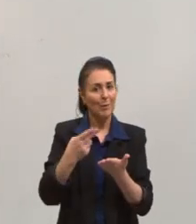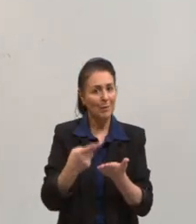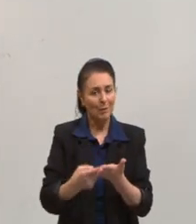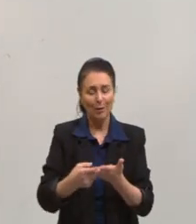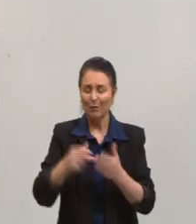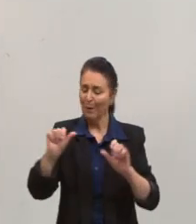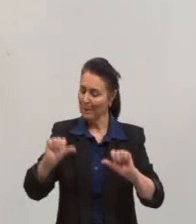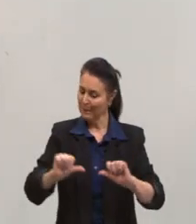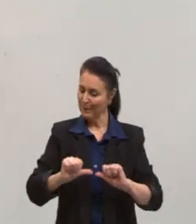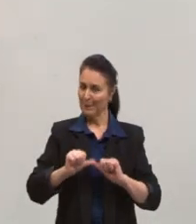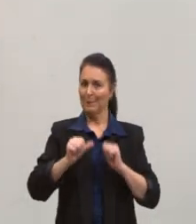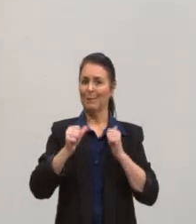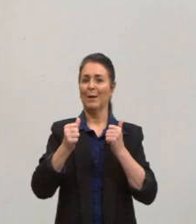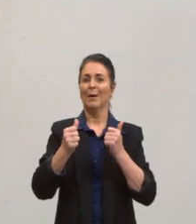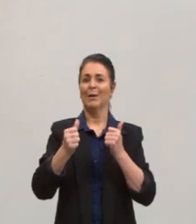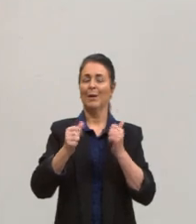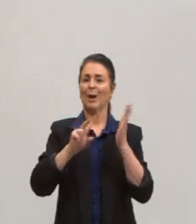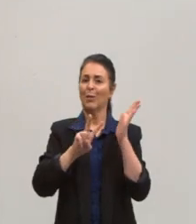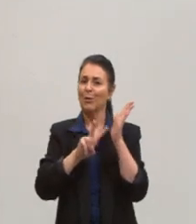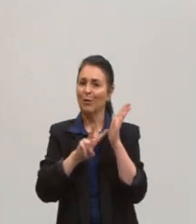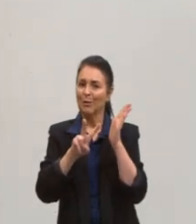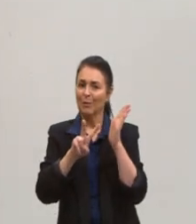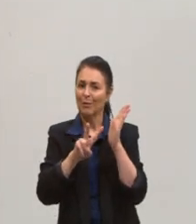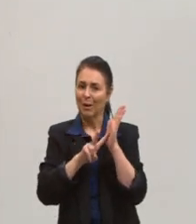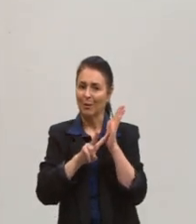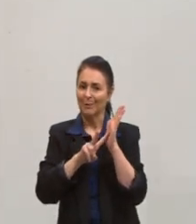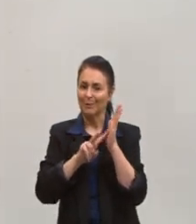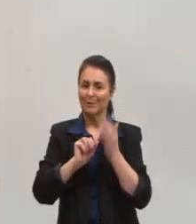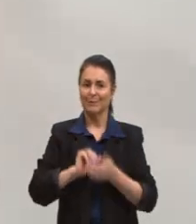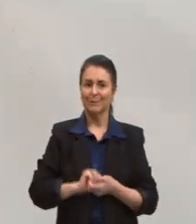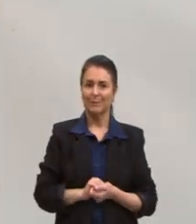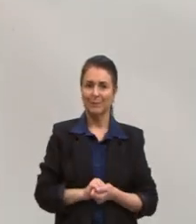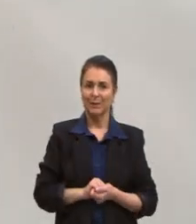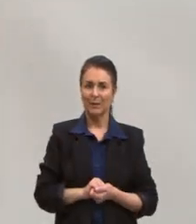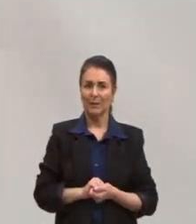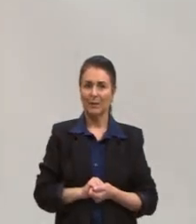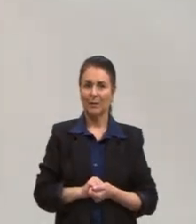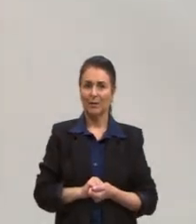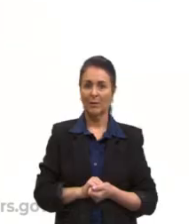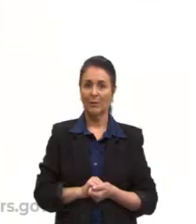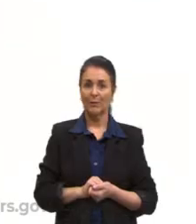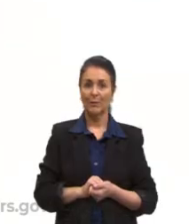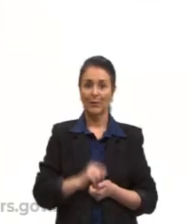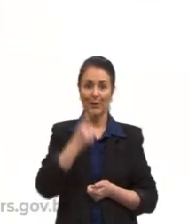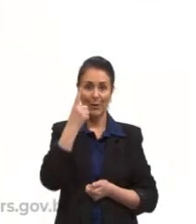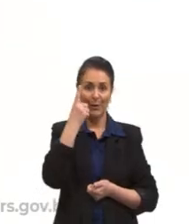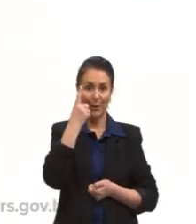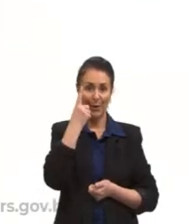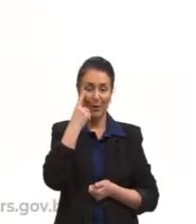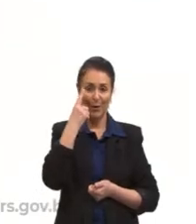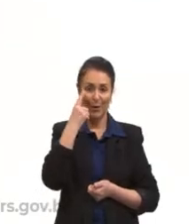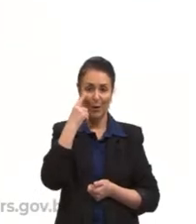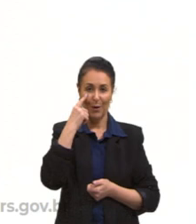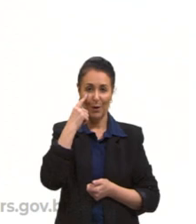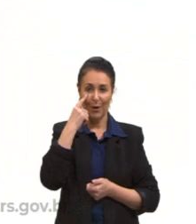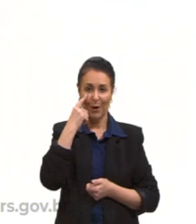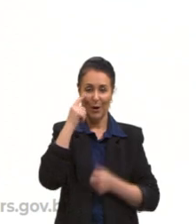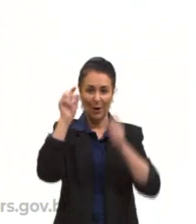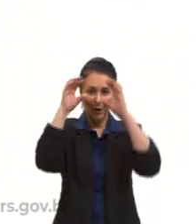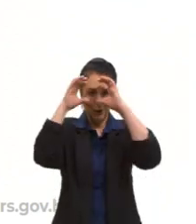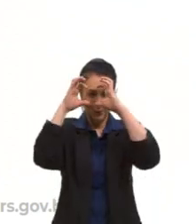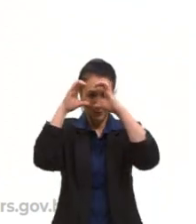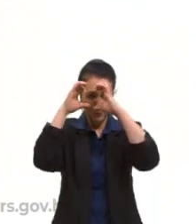um pouco melhor certo é uma implementação não tem um vocabulário vamos voltar ao gráfico por favor então